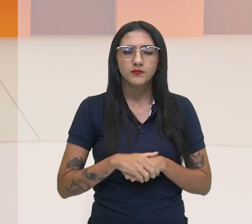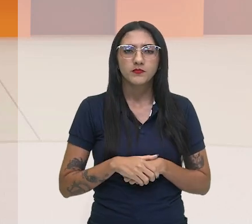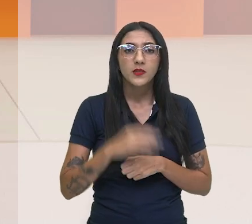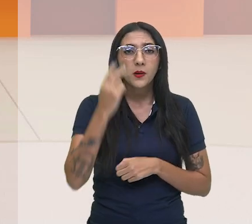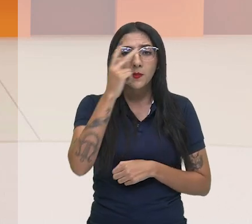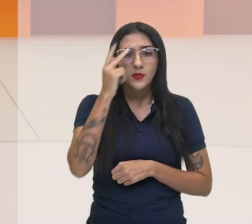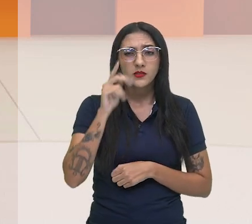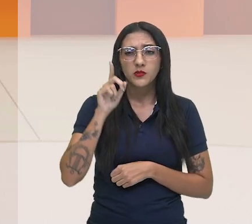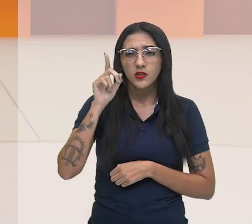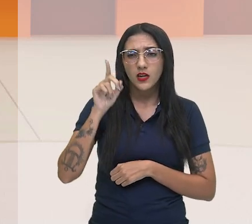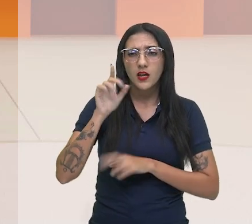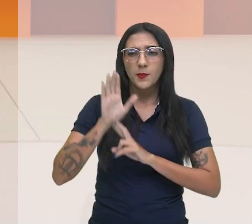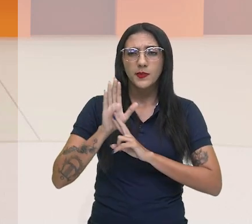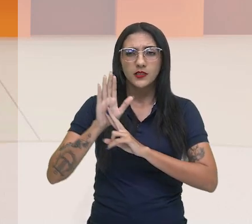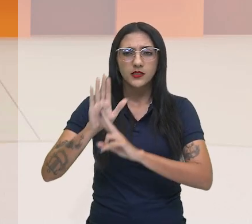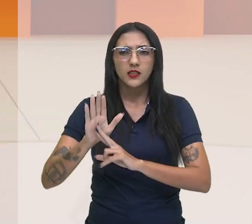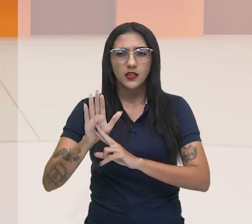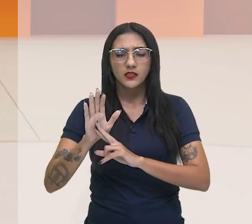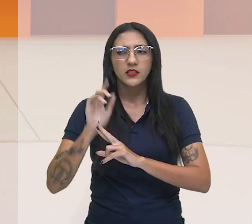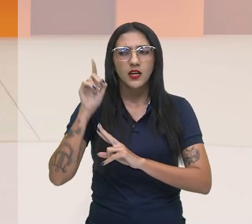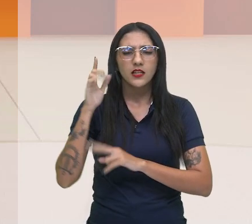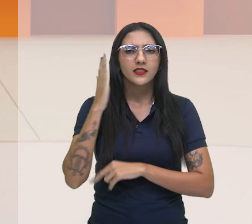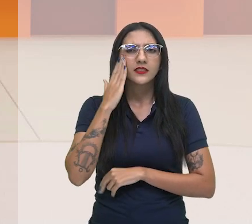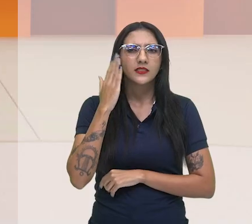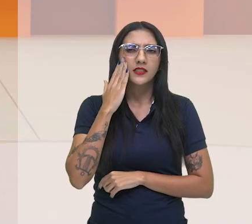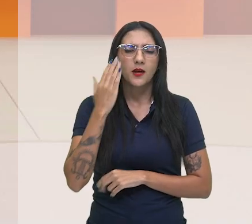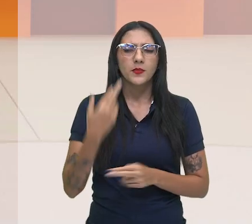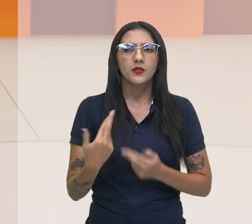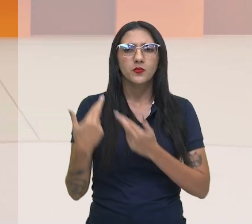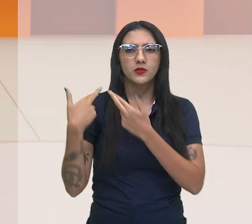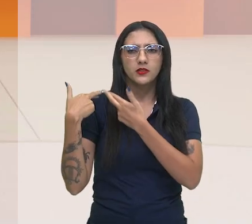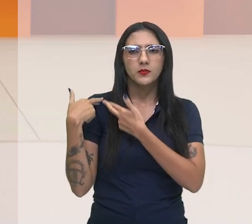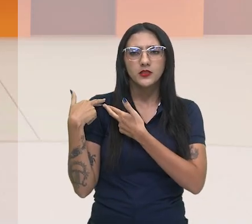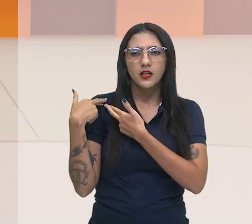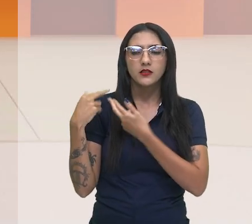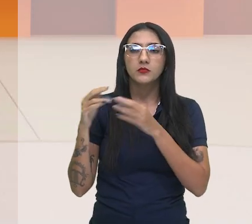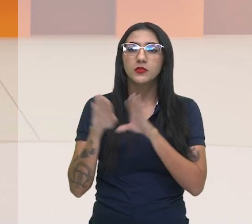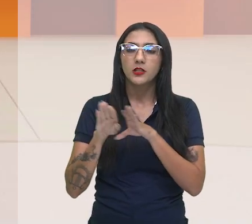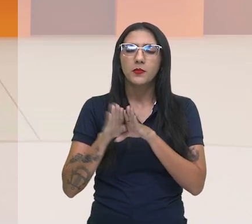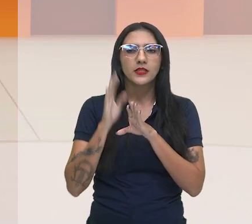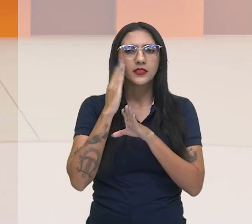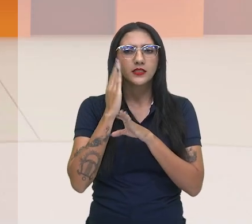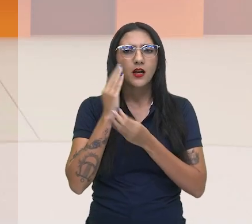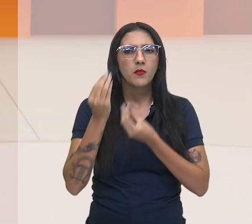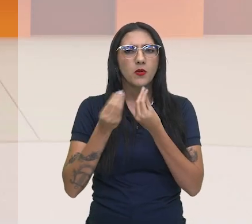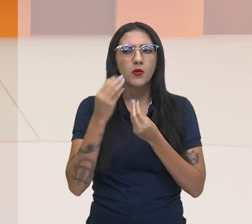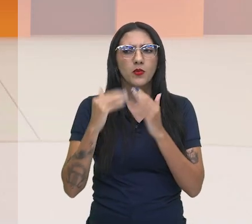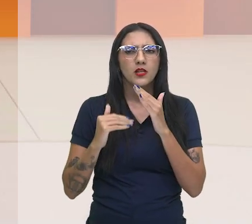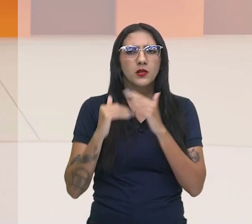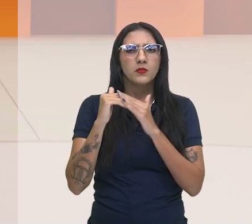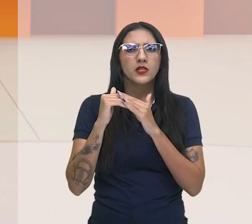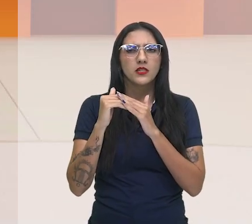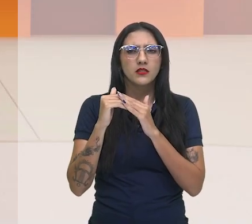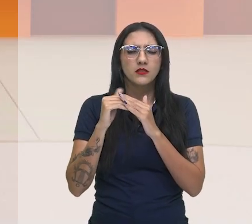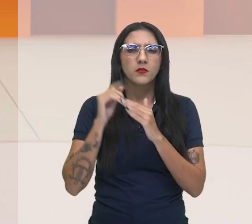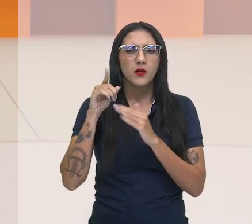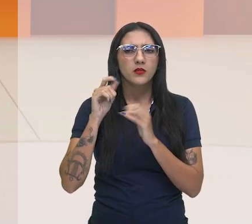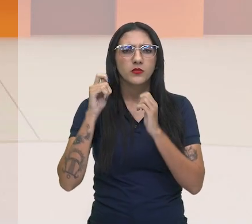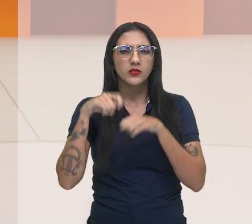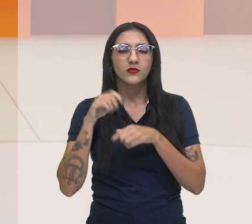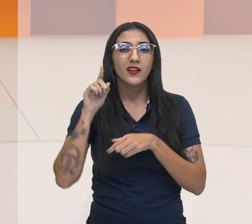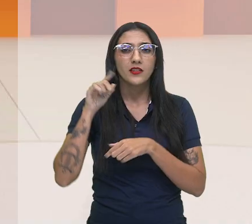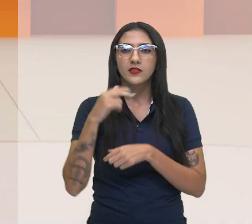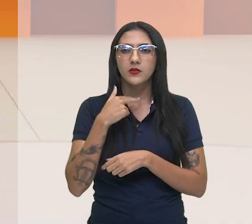nos governando sabe da sua responsabilidade e sabe dos limites que é para essa governança também. Ele